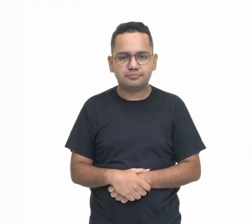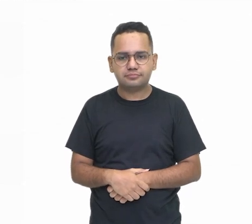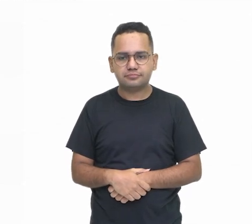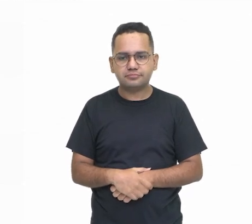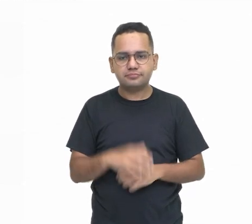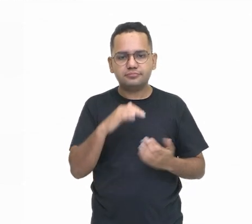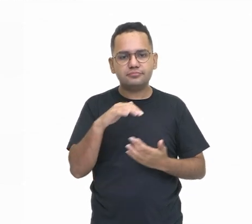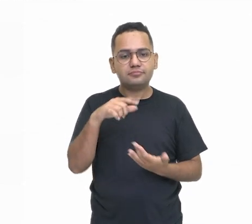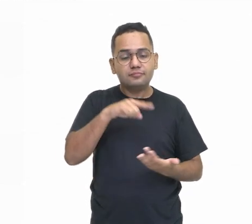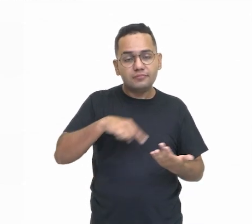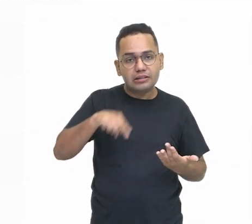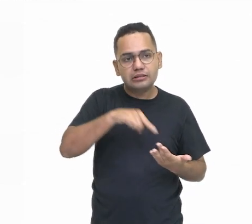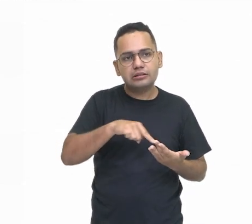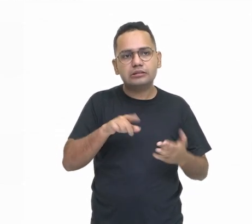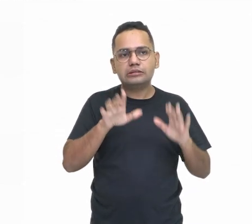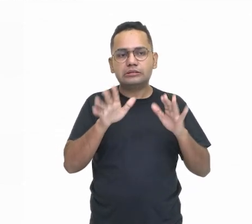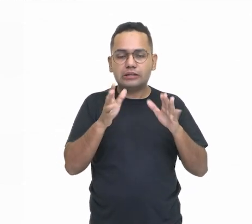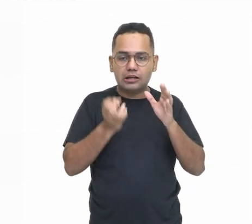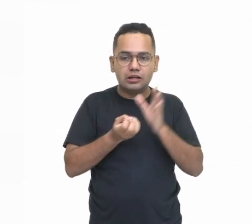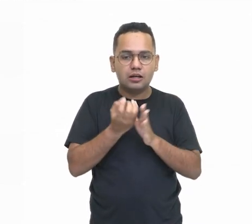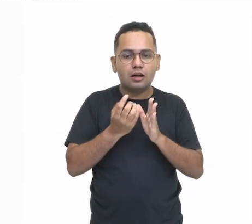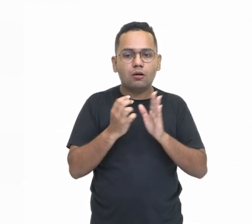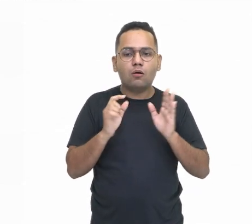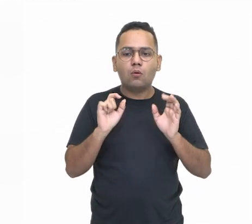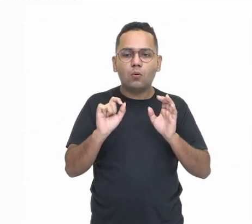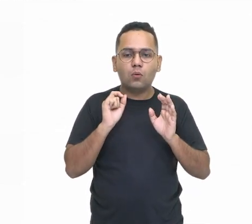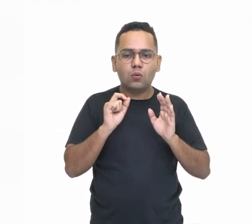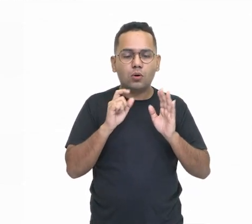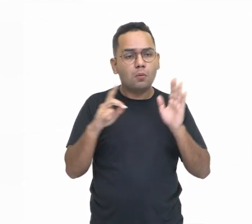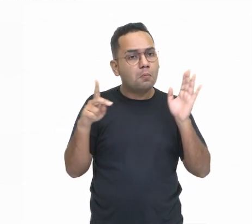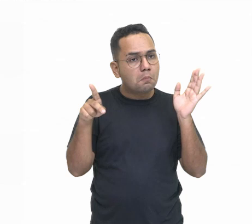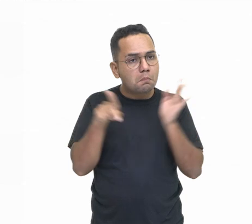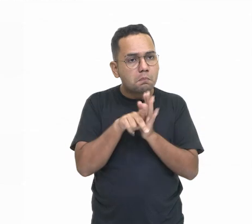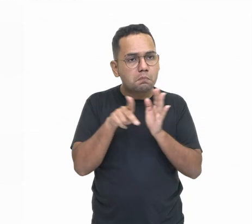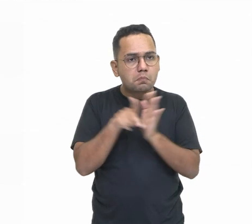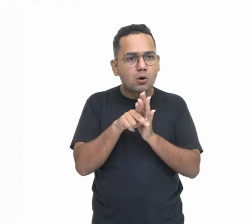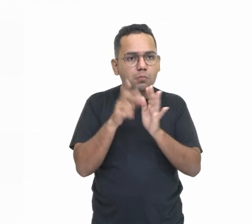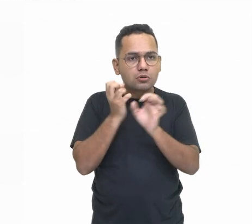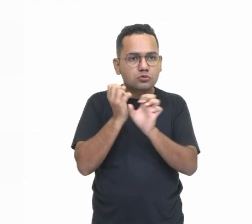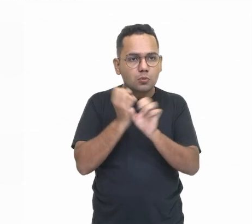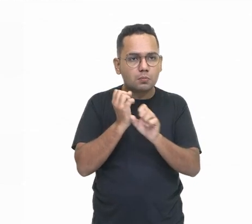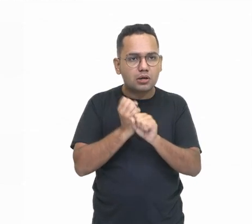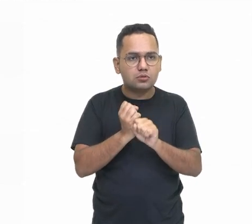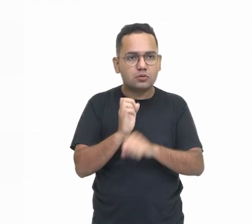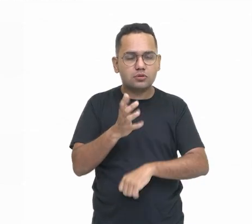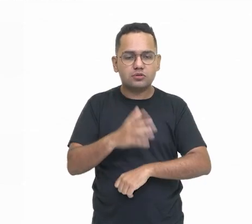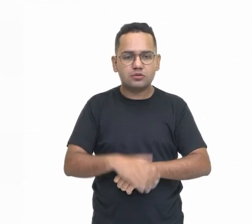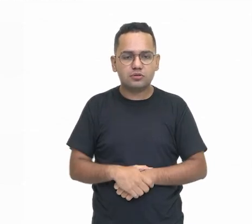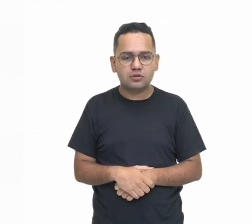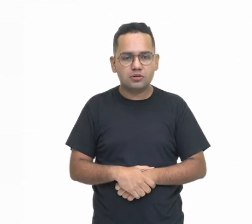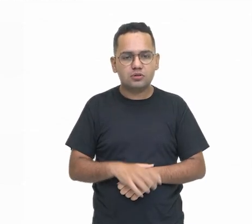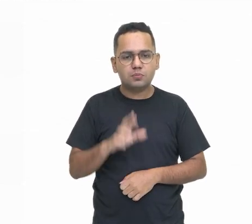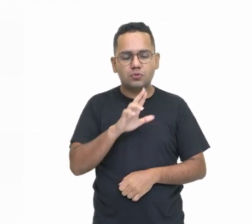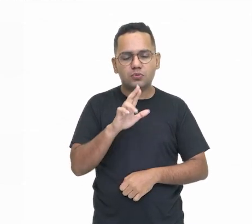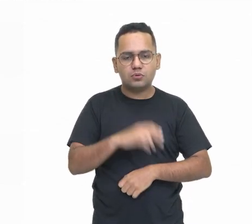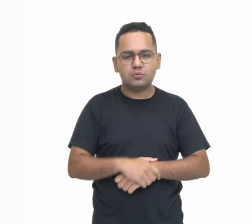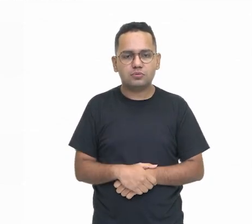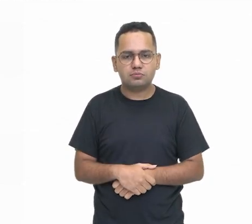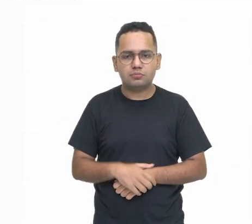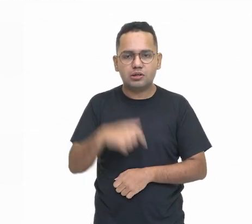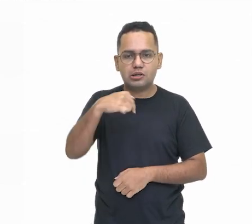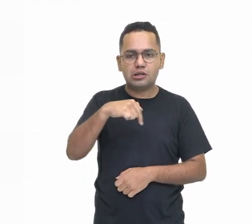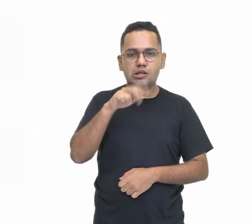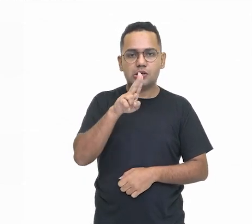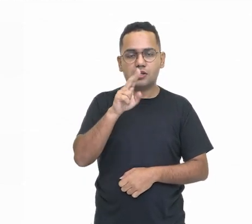um sistema de contagem próprio, conhecido como quipu,